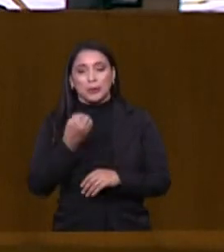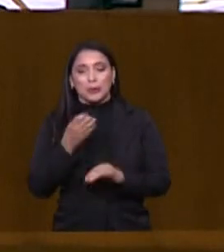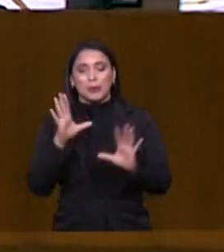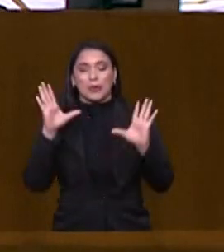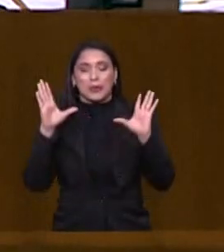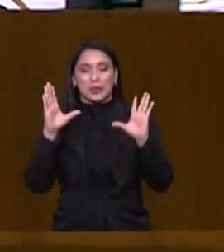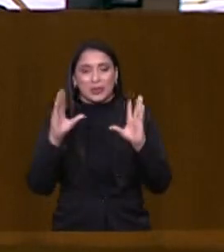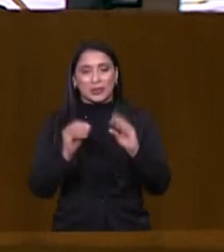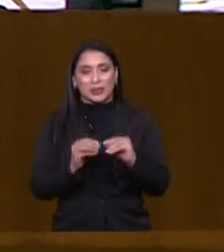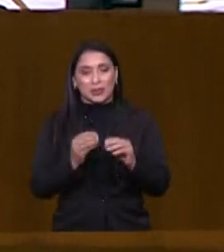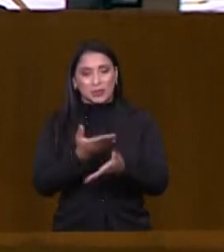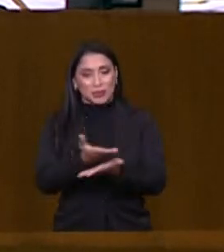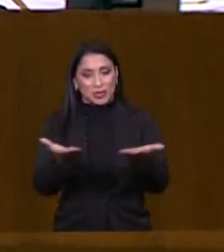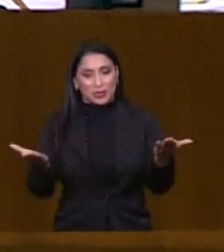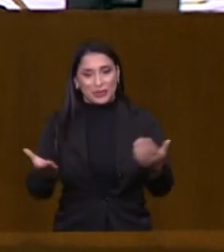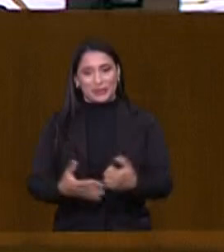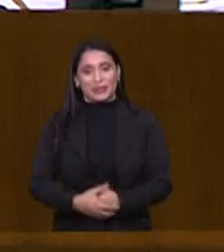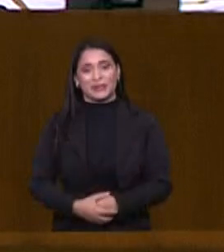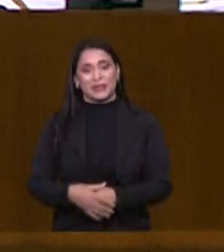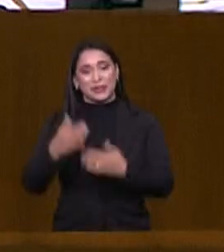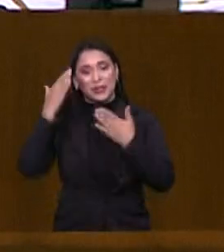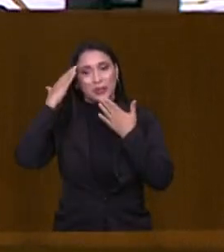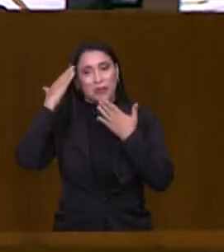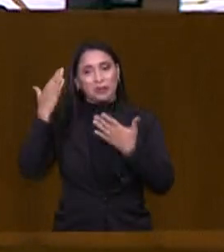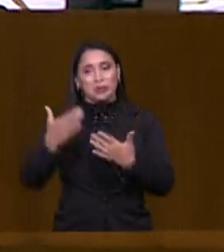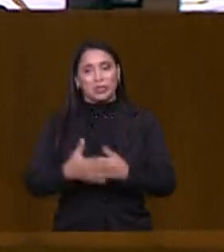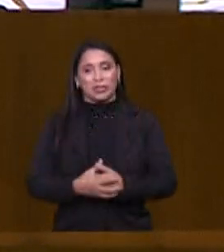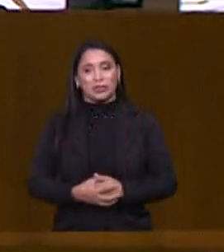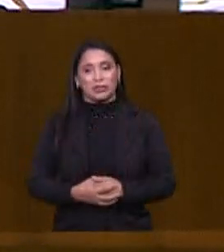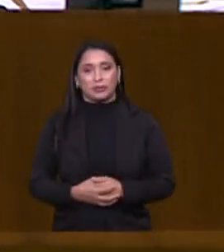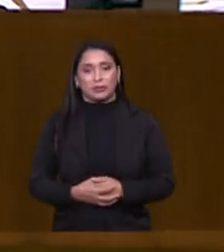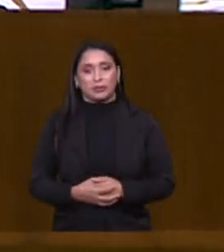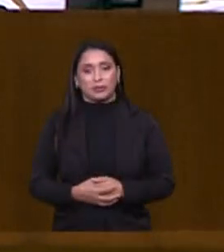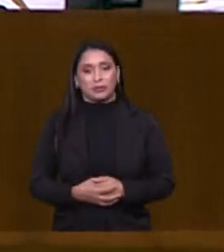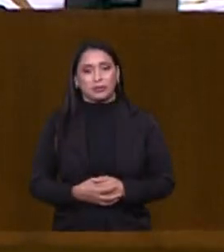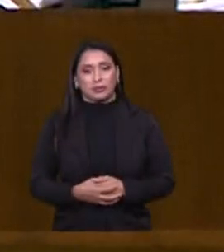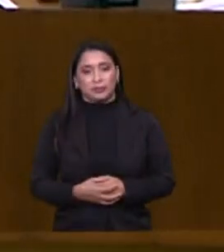final de tarde e uma ótima, excelente noite para todos. Muito obrigada.